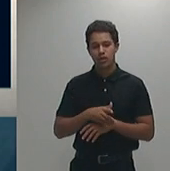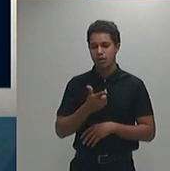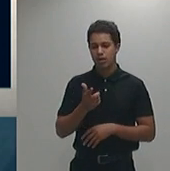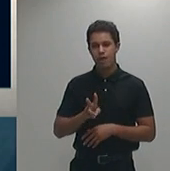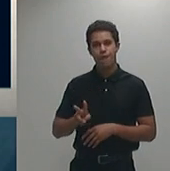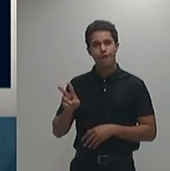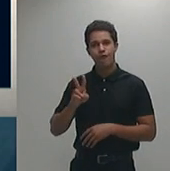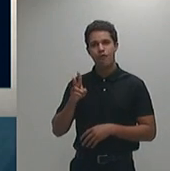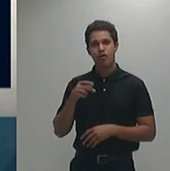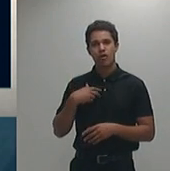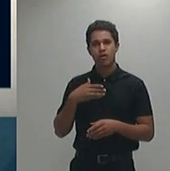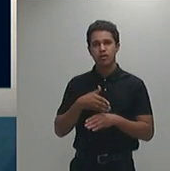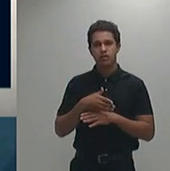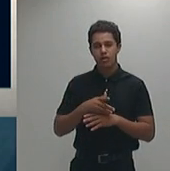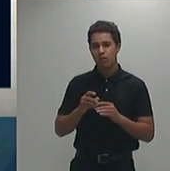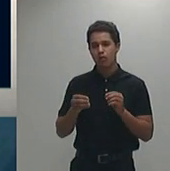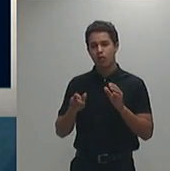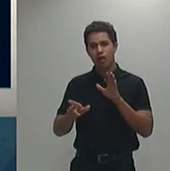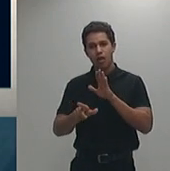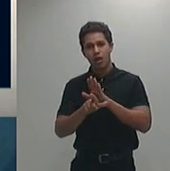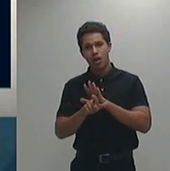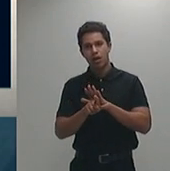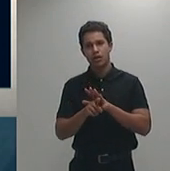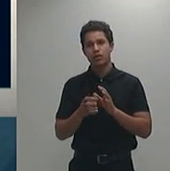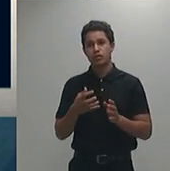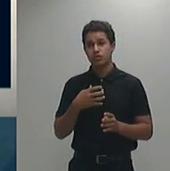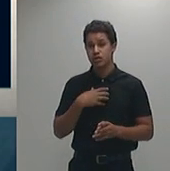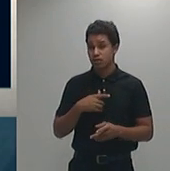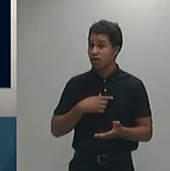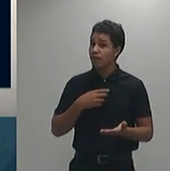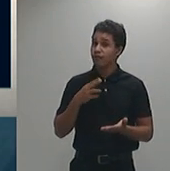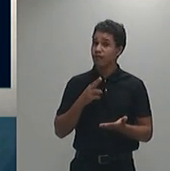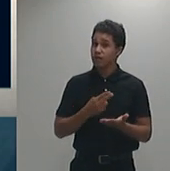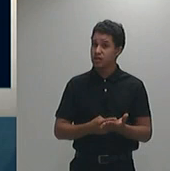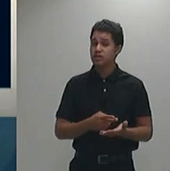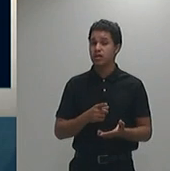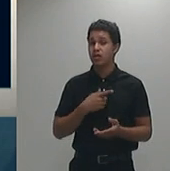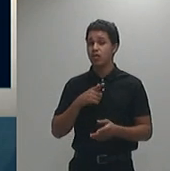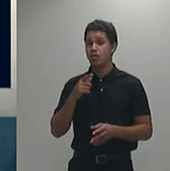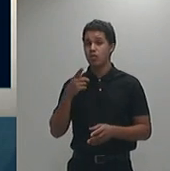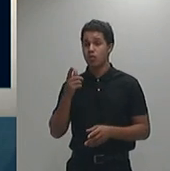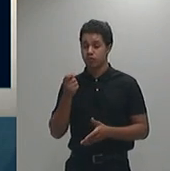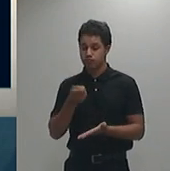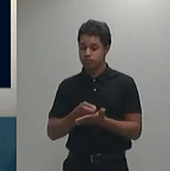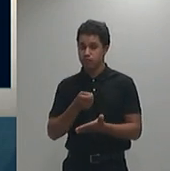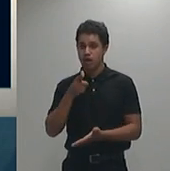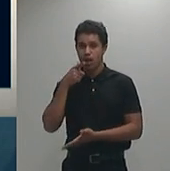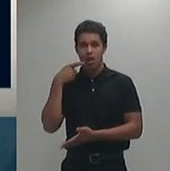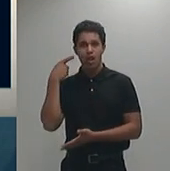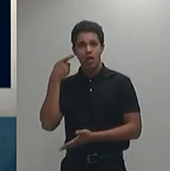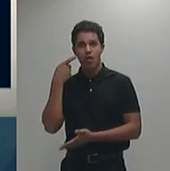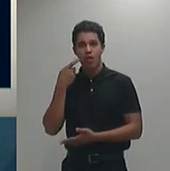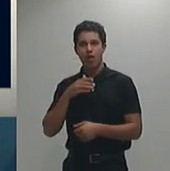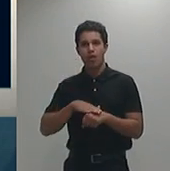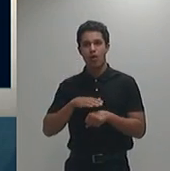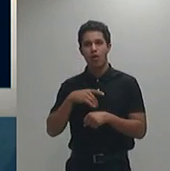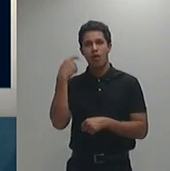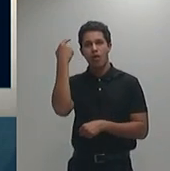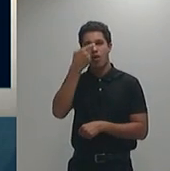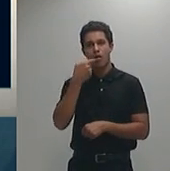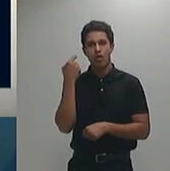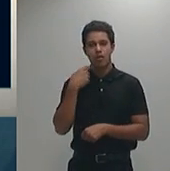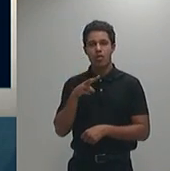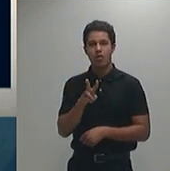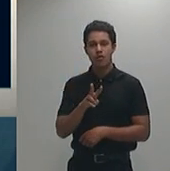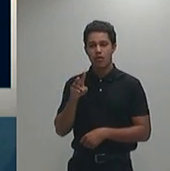a literal disposição de lei você pode daqui a fixação dos honorários advocatícios dos sobre percentual do valor da causa